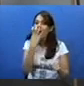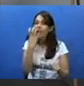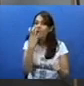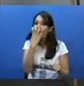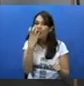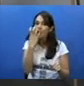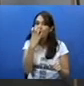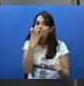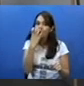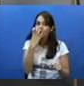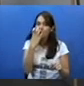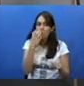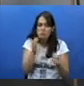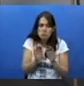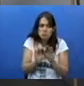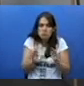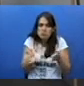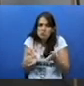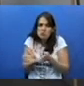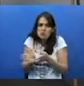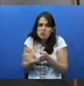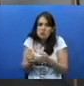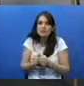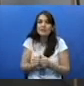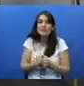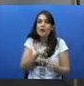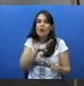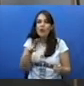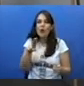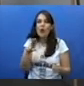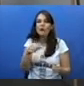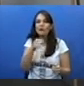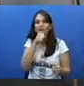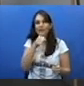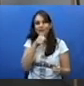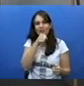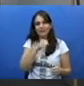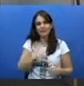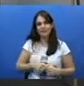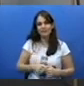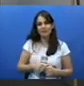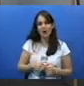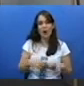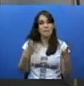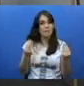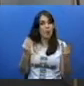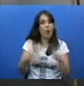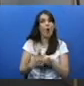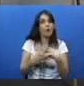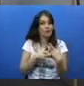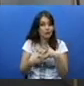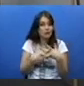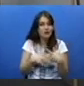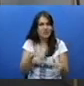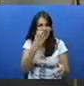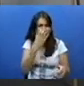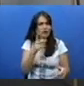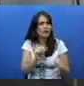cachorro bacê chamado sua avó. E quanta confusão sua avó causou,